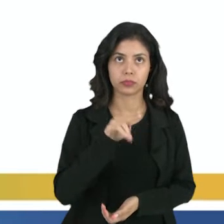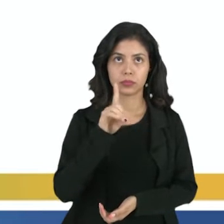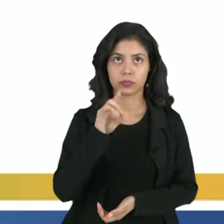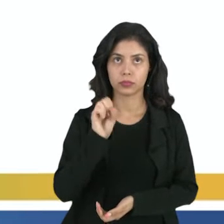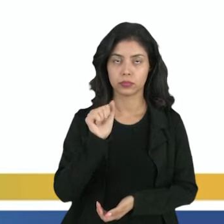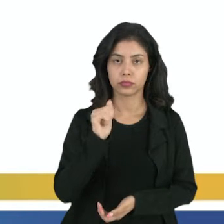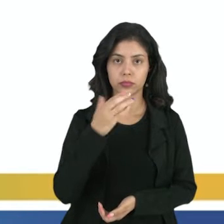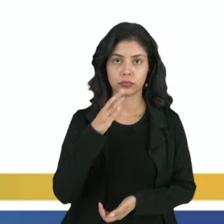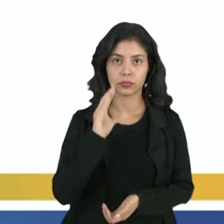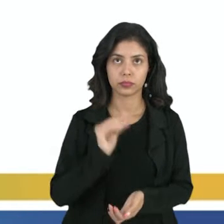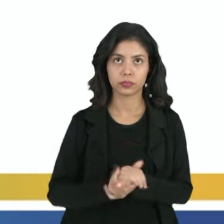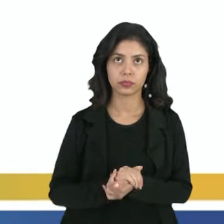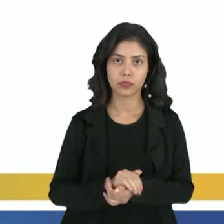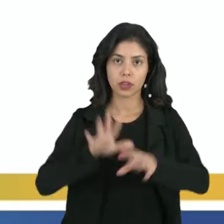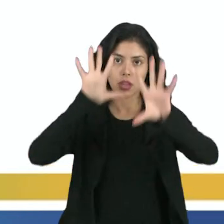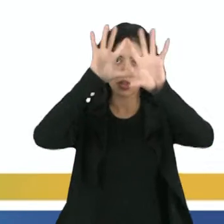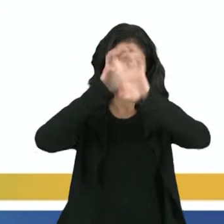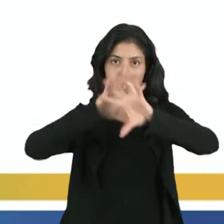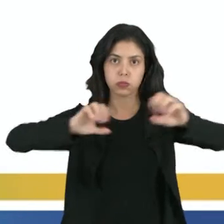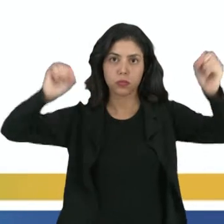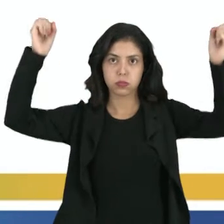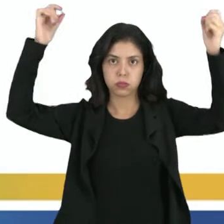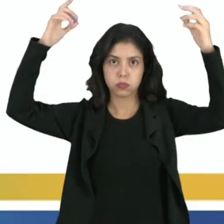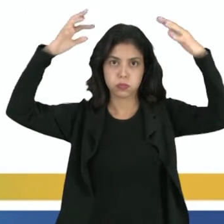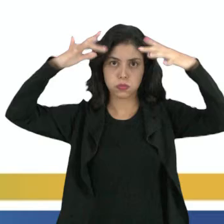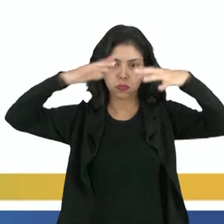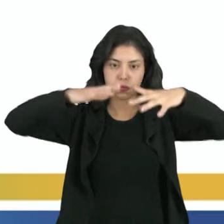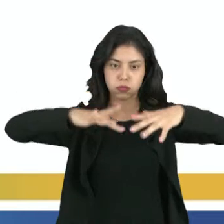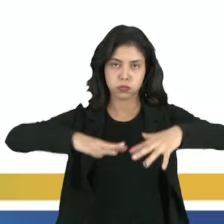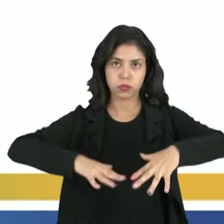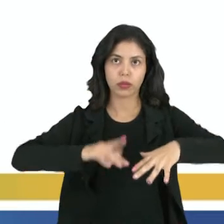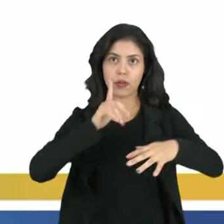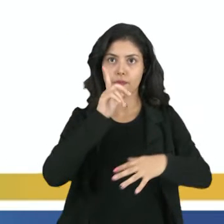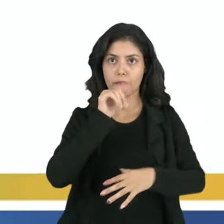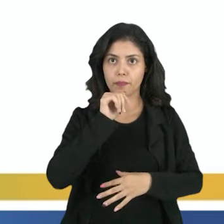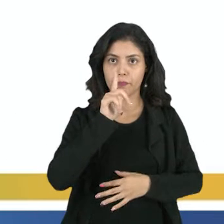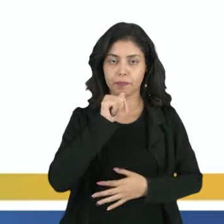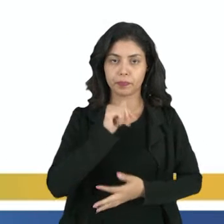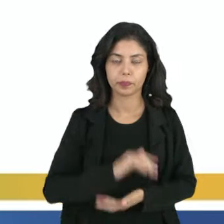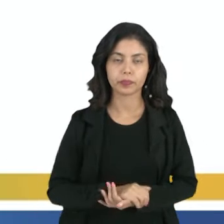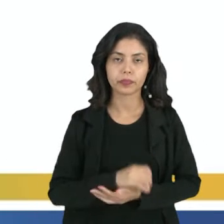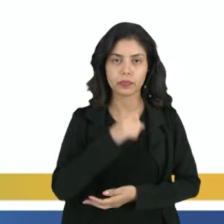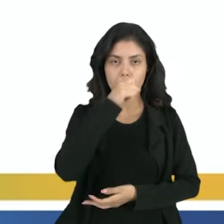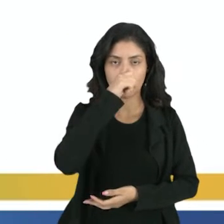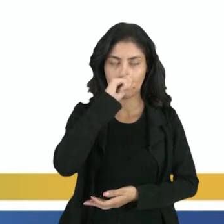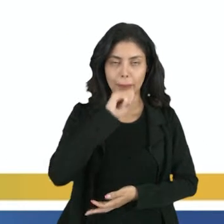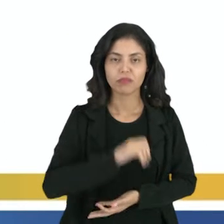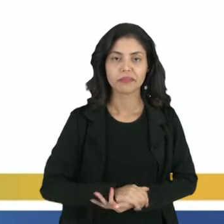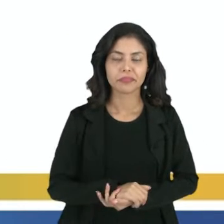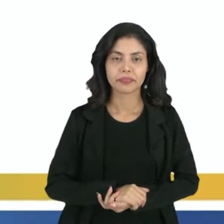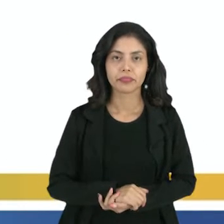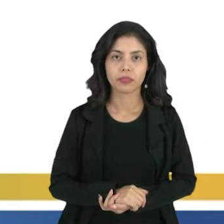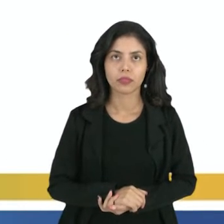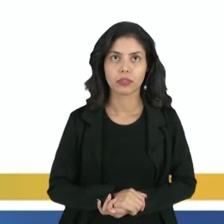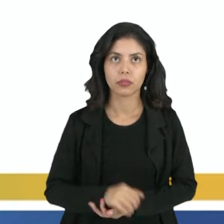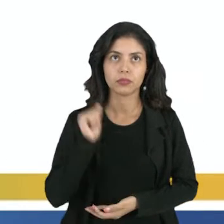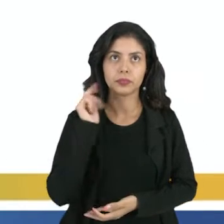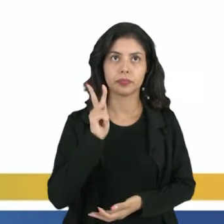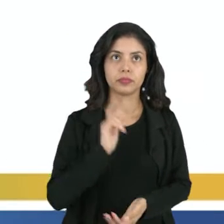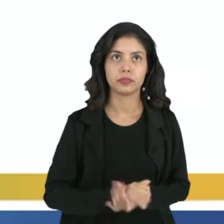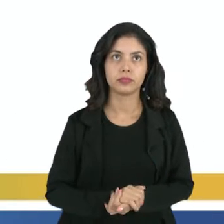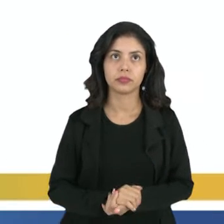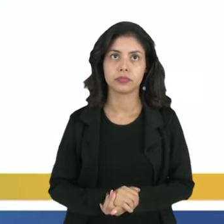O que é a condensação? É quando você tem uma substância no estado gasoso e ela vai para o estado líquido,